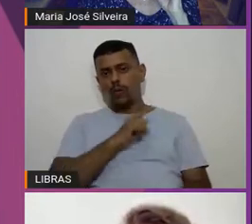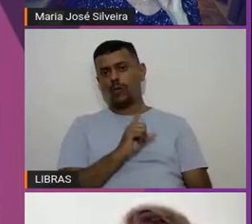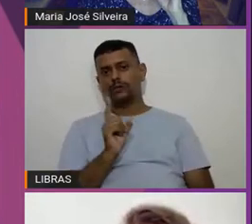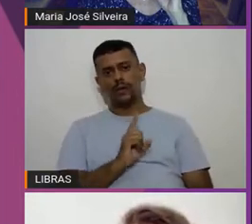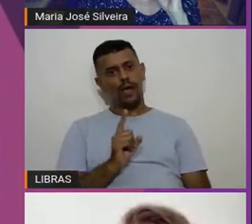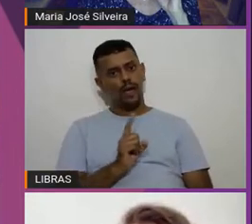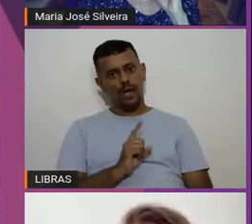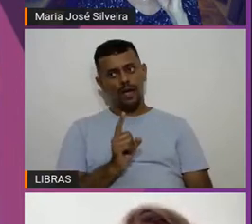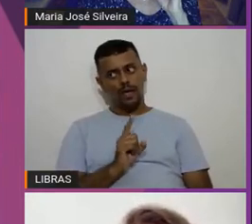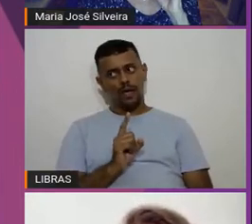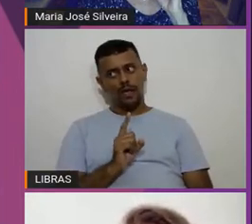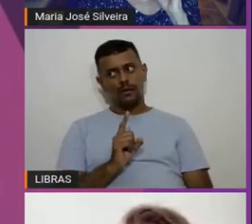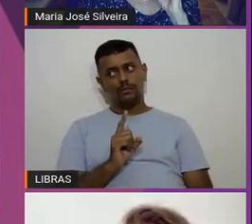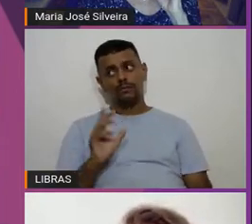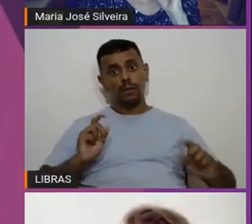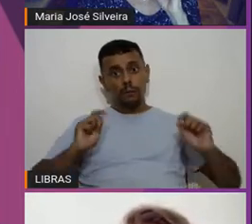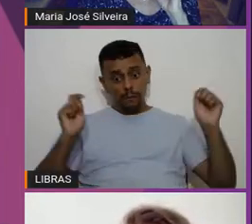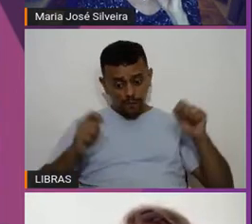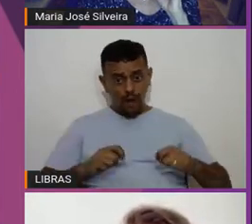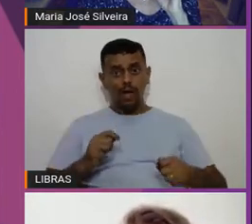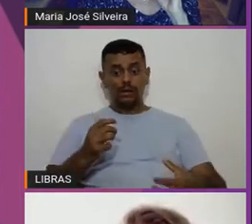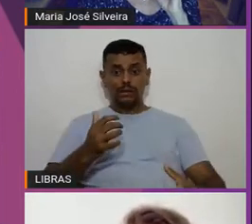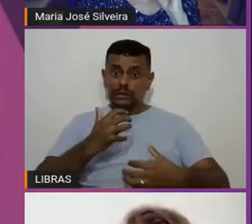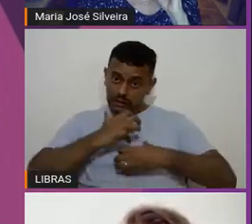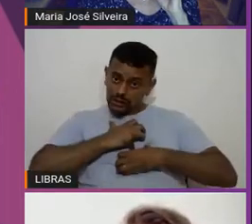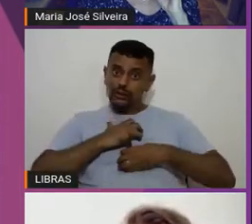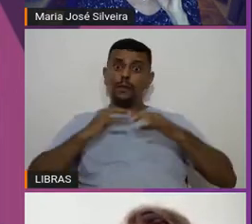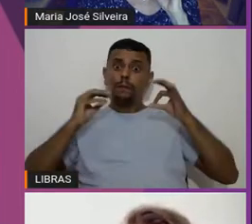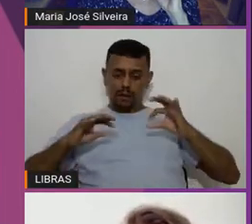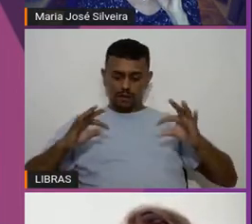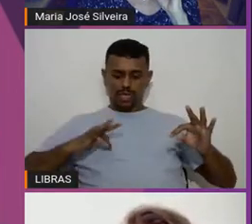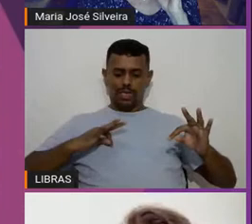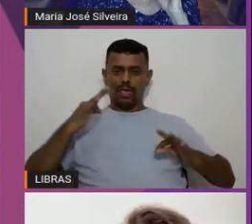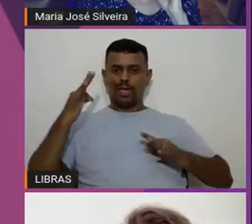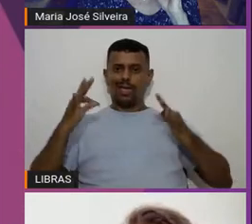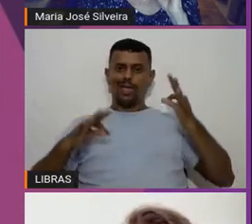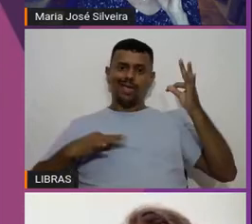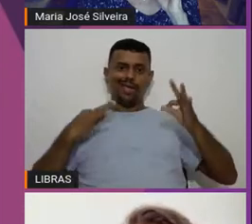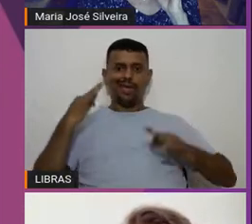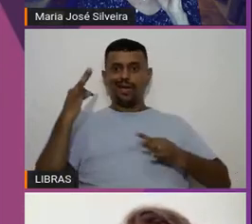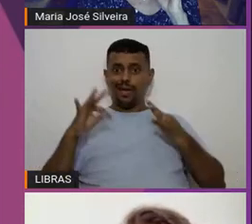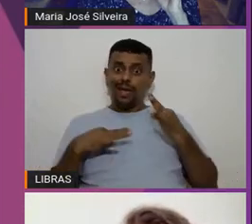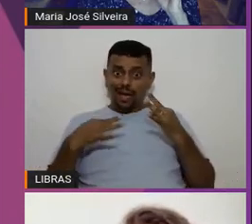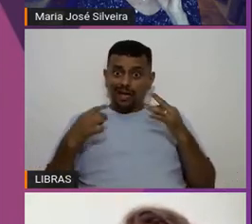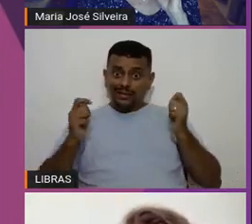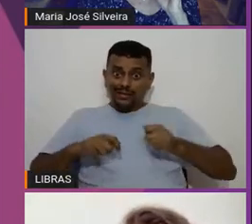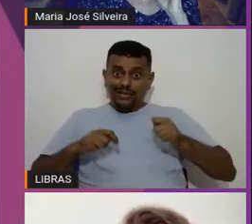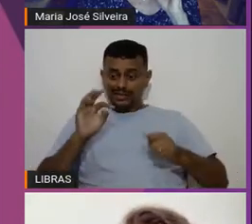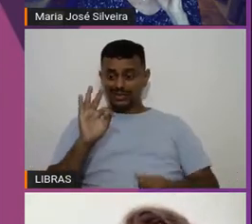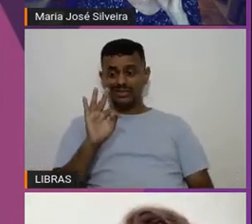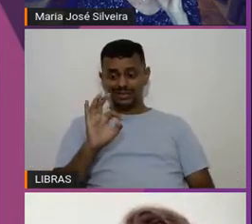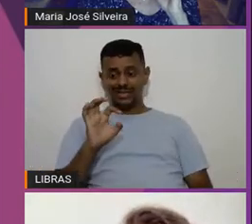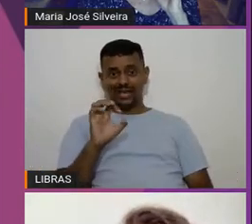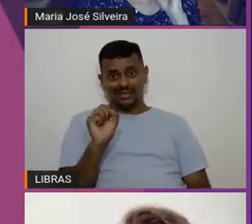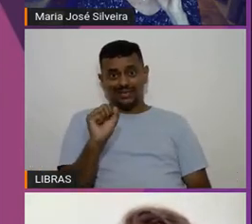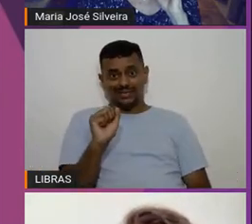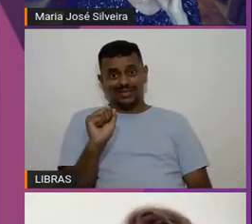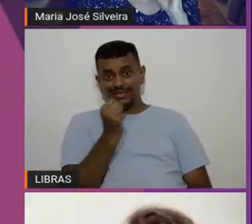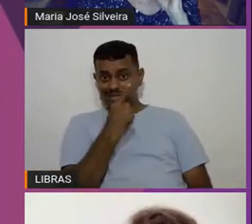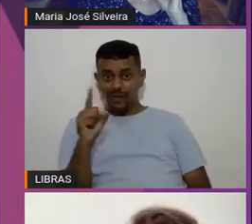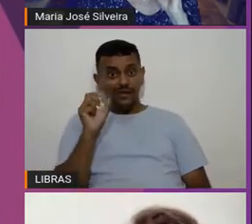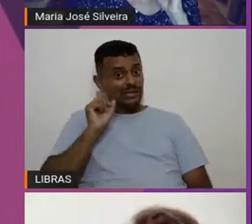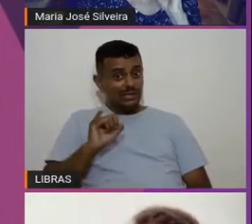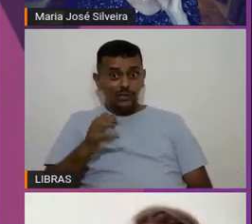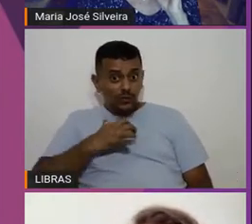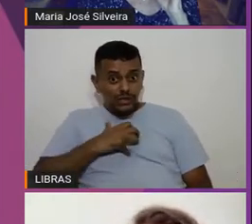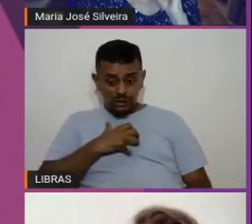diria assim eu posso dizer tem que me dar tesão entendeu você não tiver alguma que não tô esperando daí eu posso cidade posso fechar